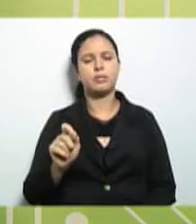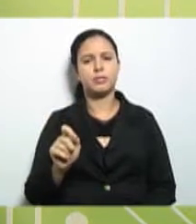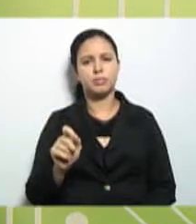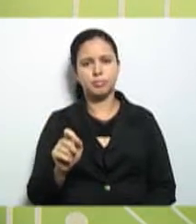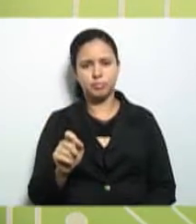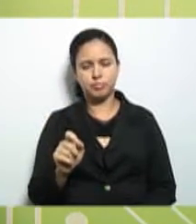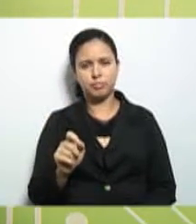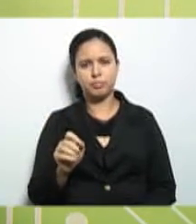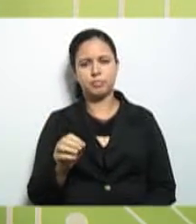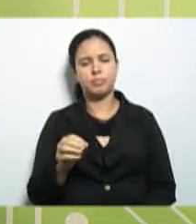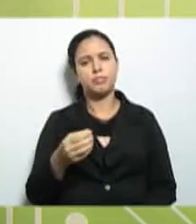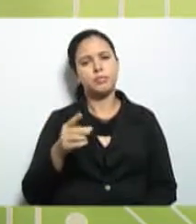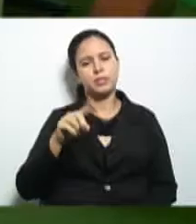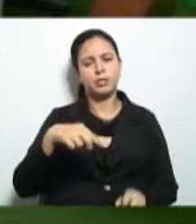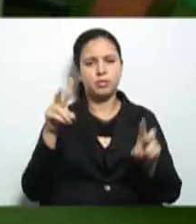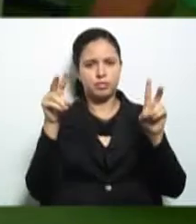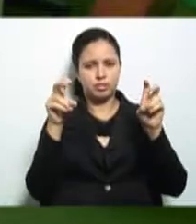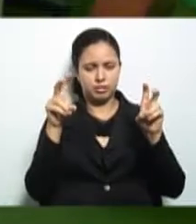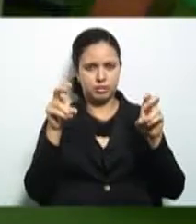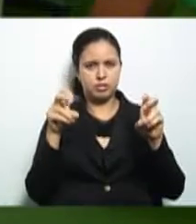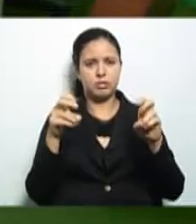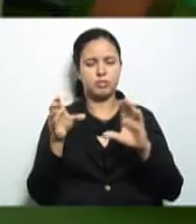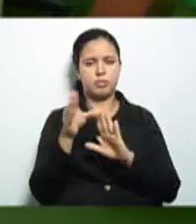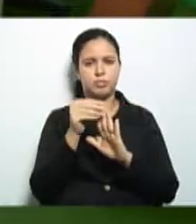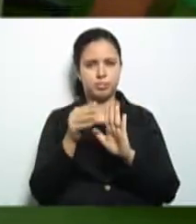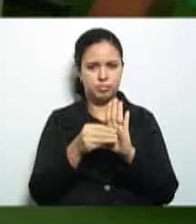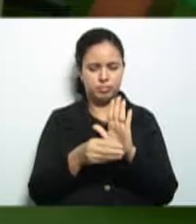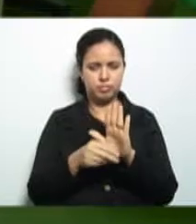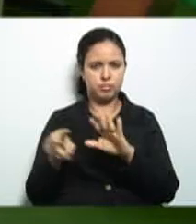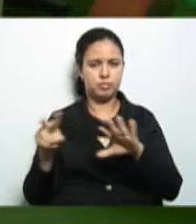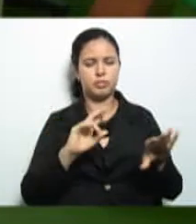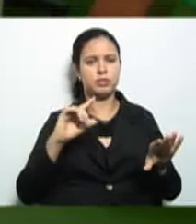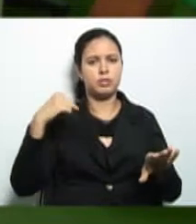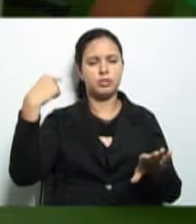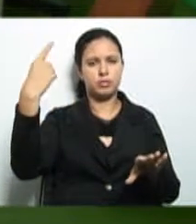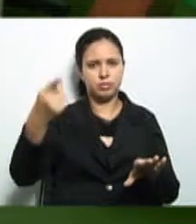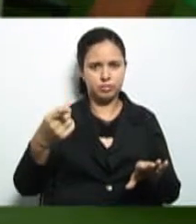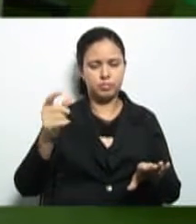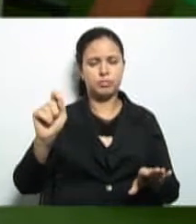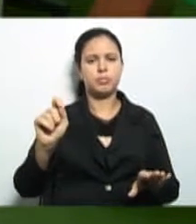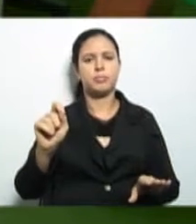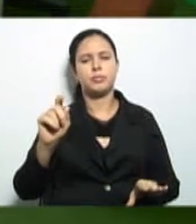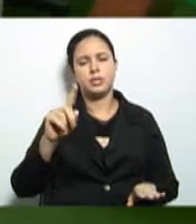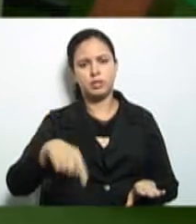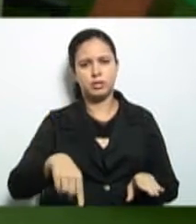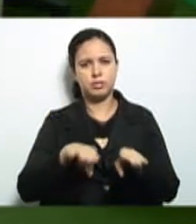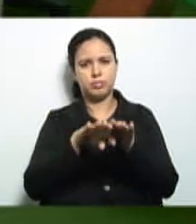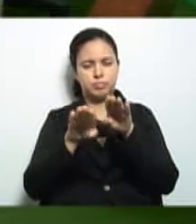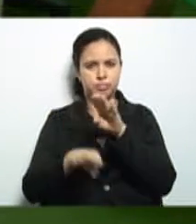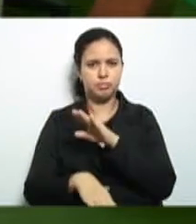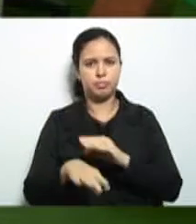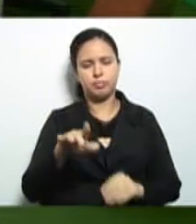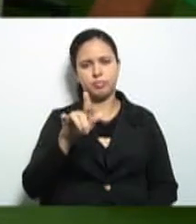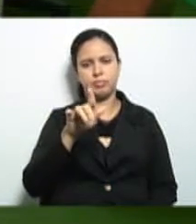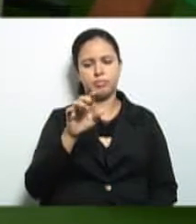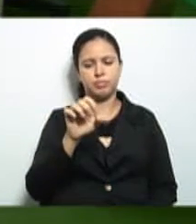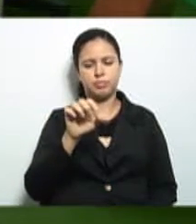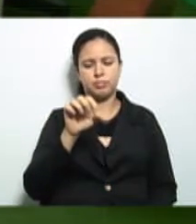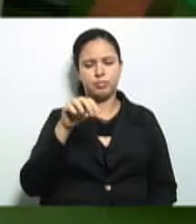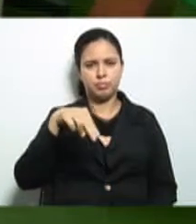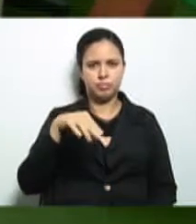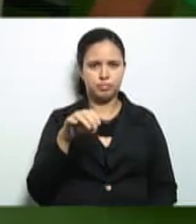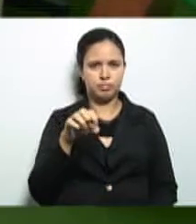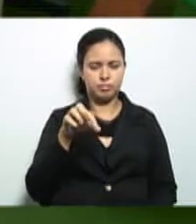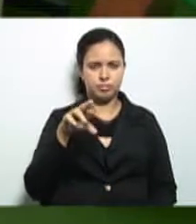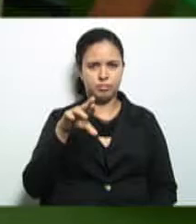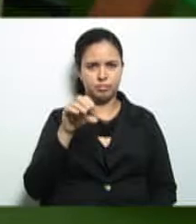né, do assunto da aula que vem. Então, o assunto da aula é sobre desigualdade de gênero, é sobre